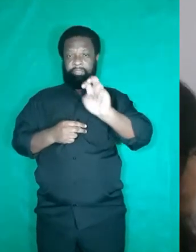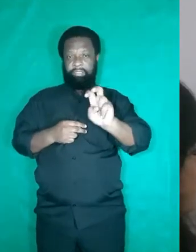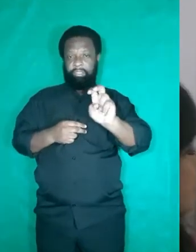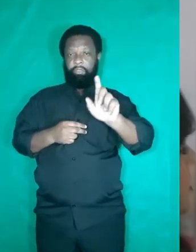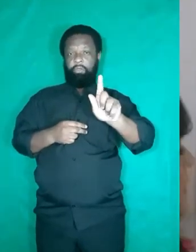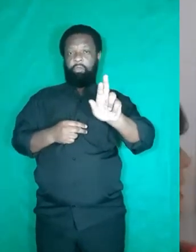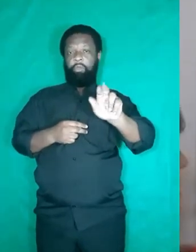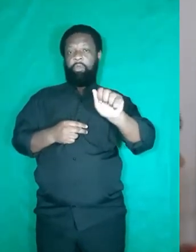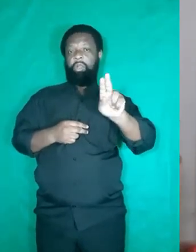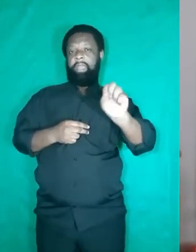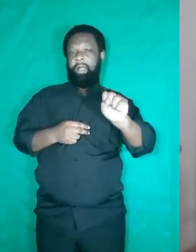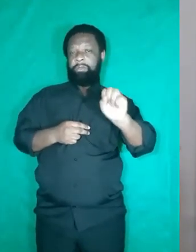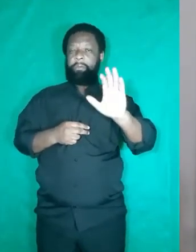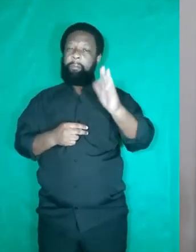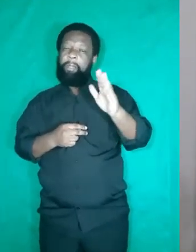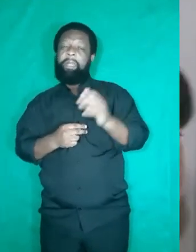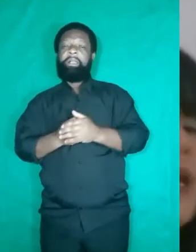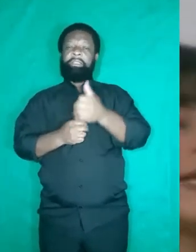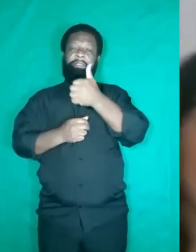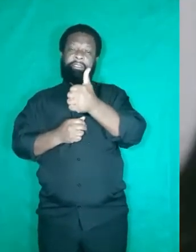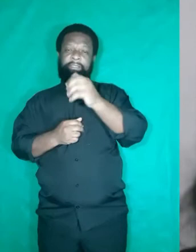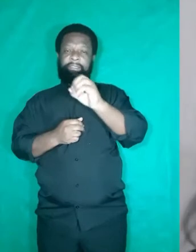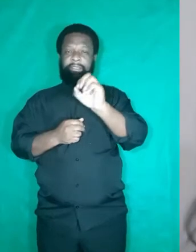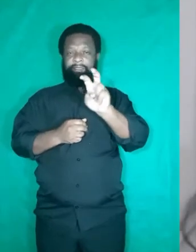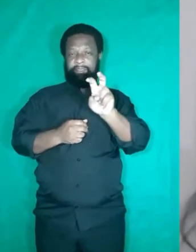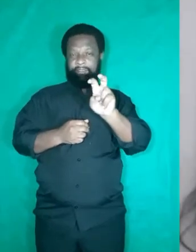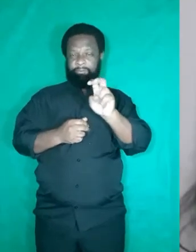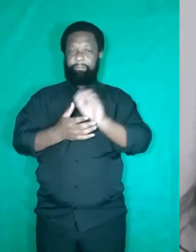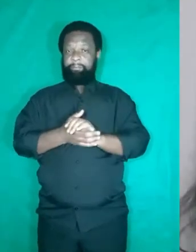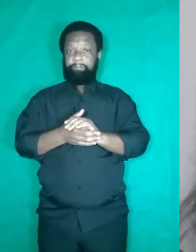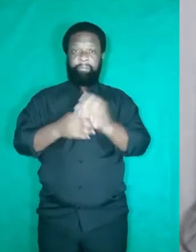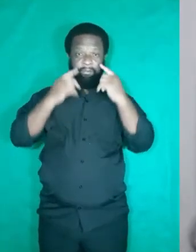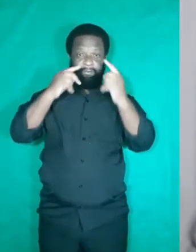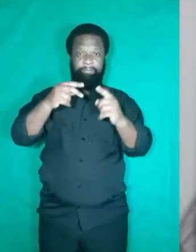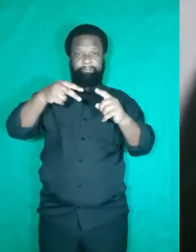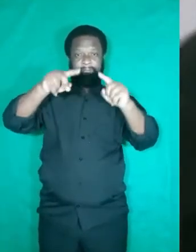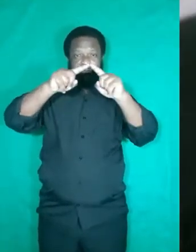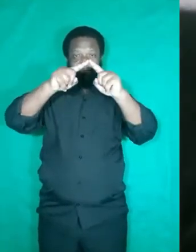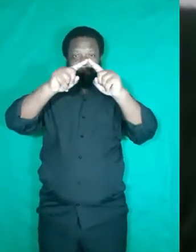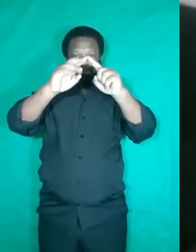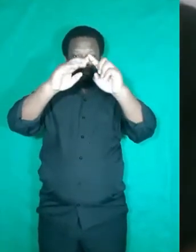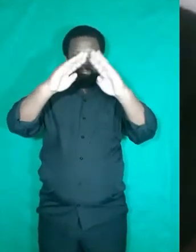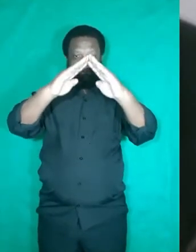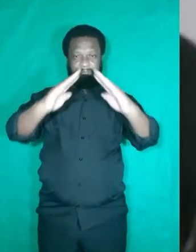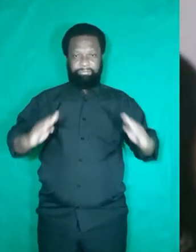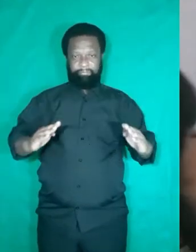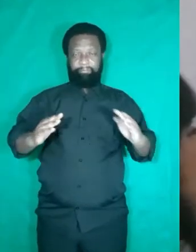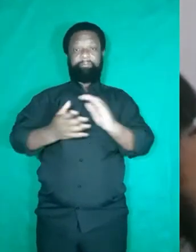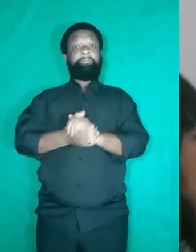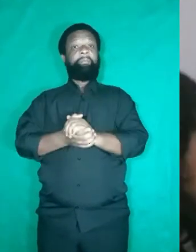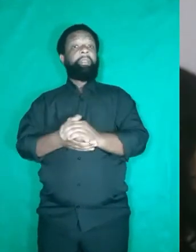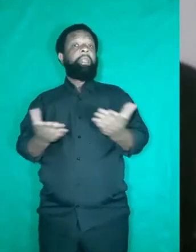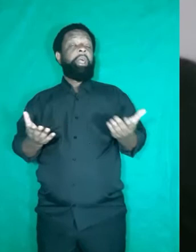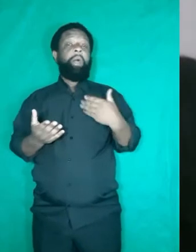105 graus, aproximadamente 105. Então, ele fica assim, tudo bem? Bom,